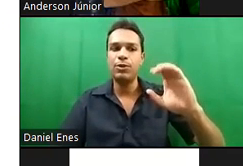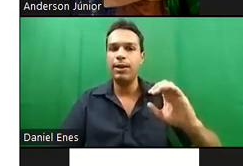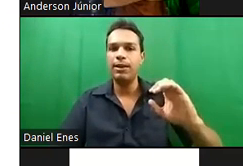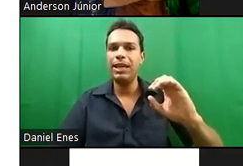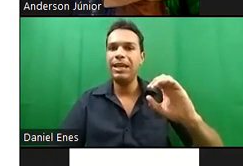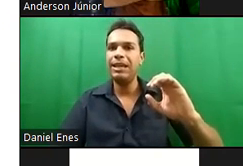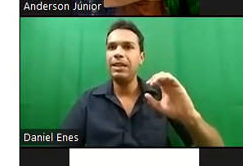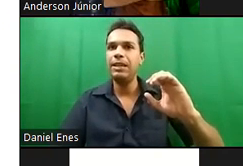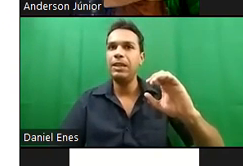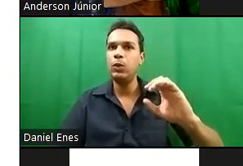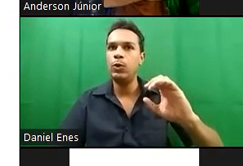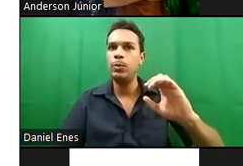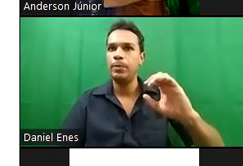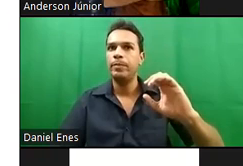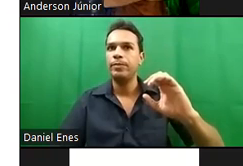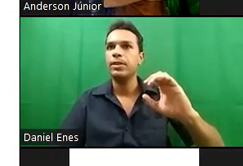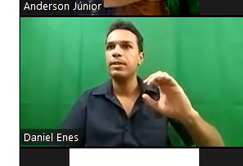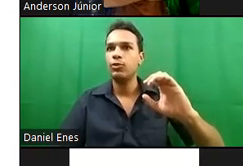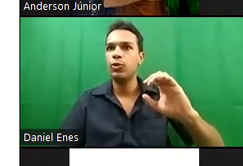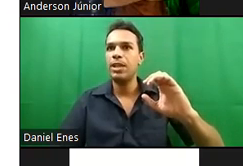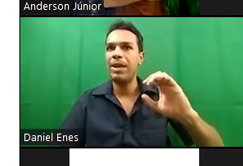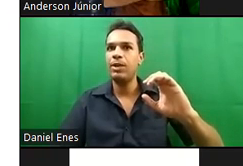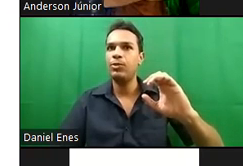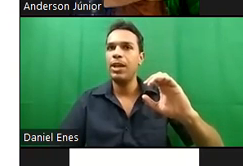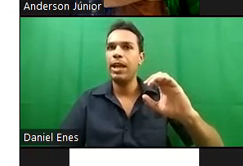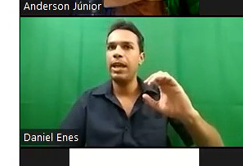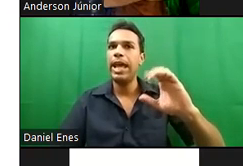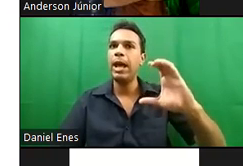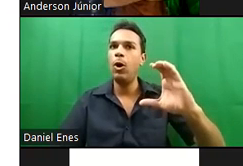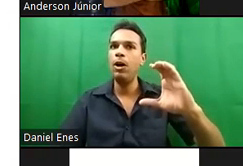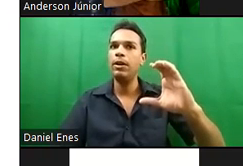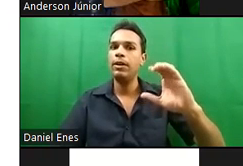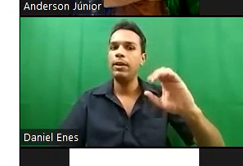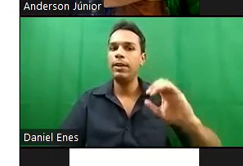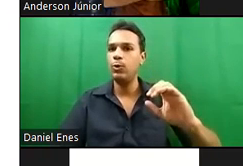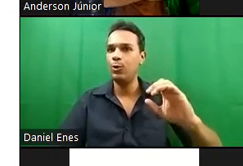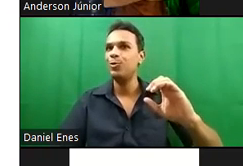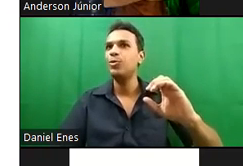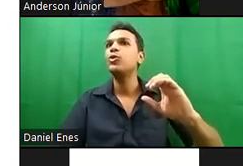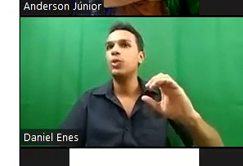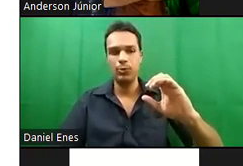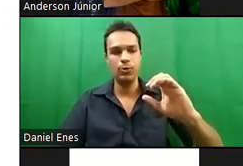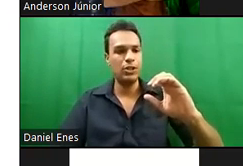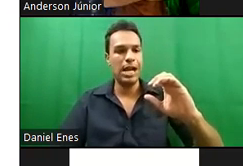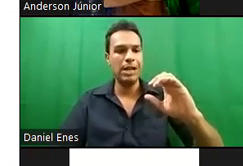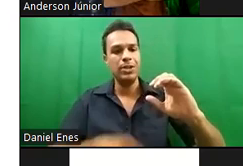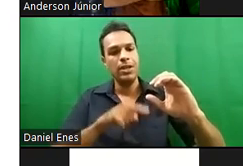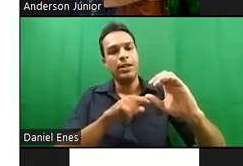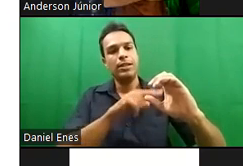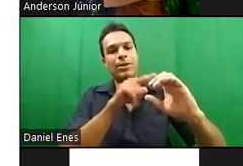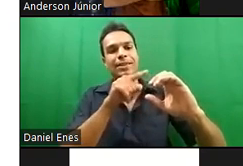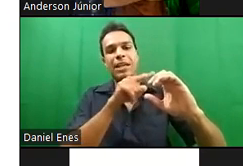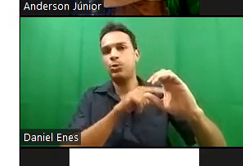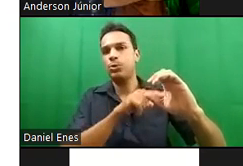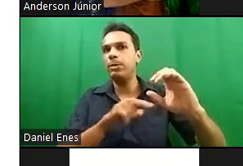fechados, E, I, O, são sons abertos. E-O, E-O, são sons fechados.